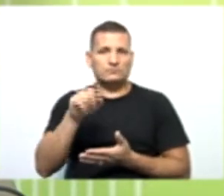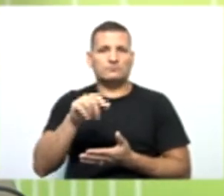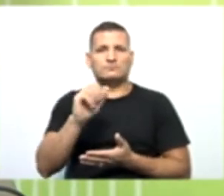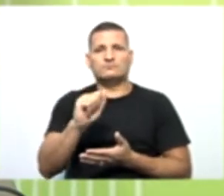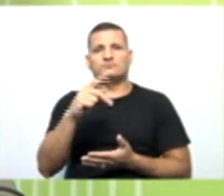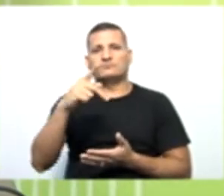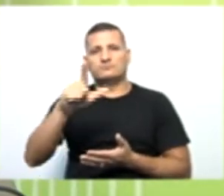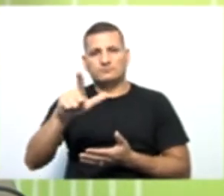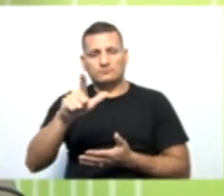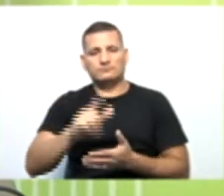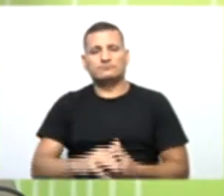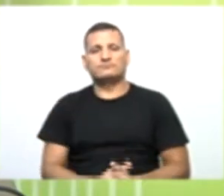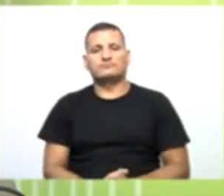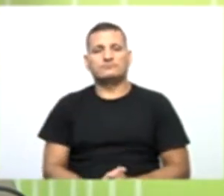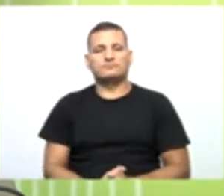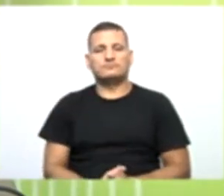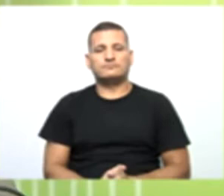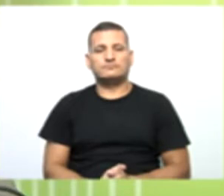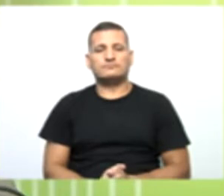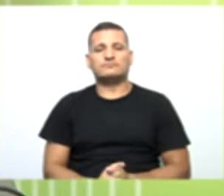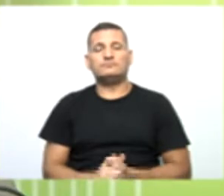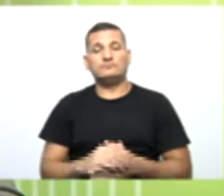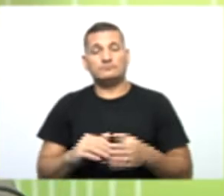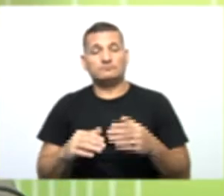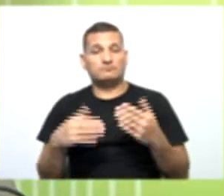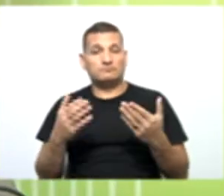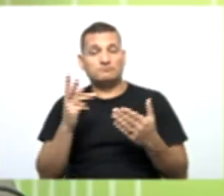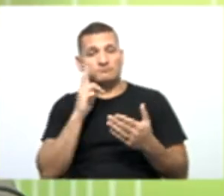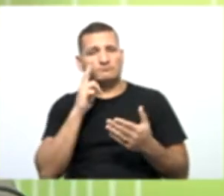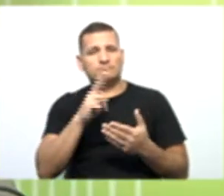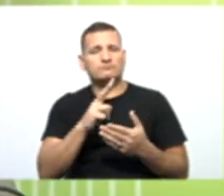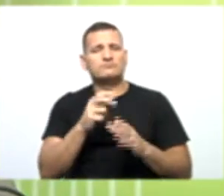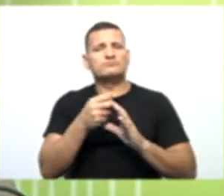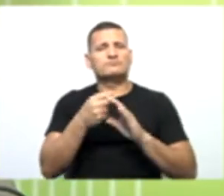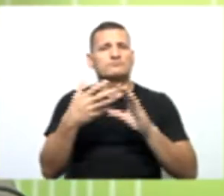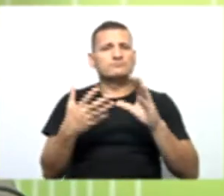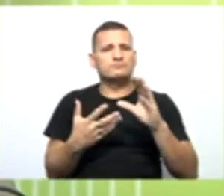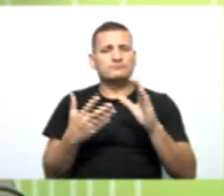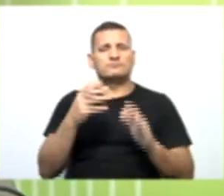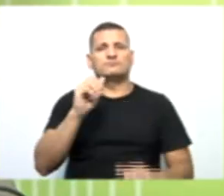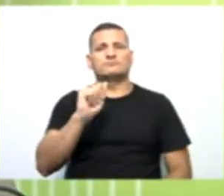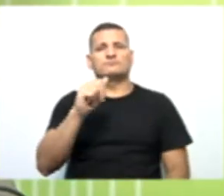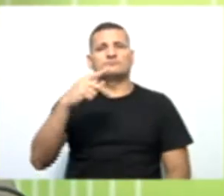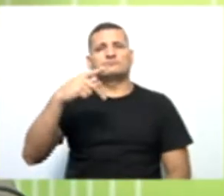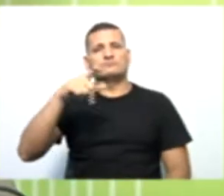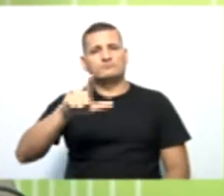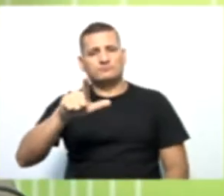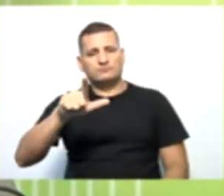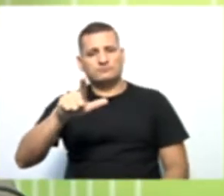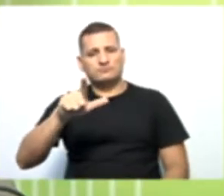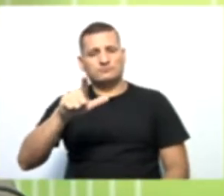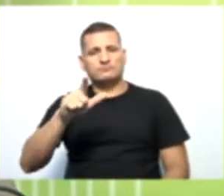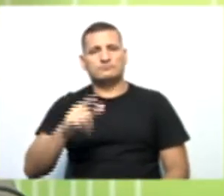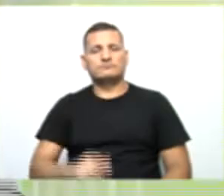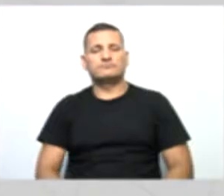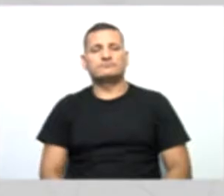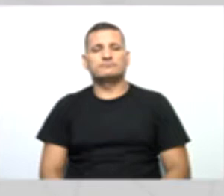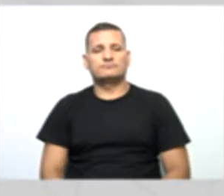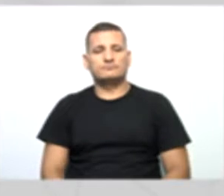os arranjos produtivos locais. Então, a gente vai ver quais são as características dos arranjos produtivos locais. Bora lá?